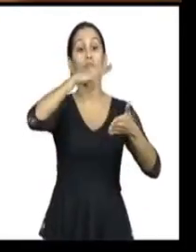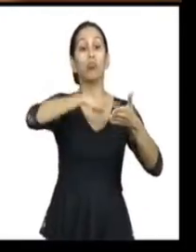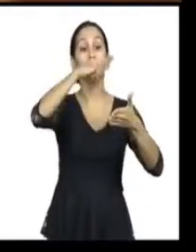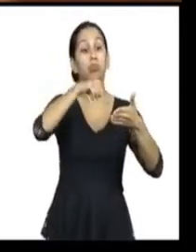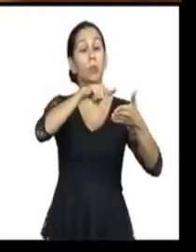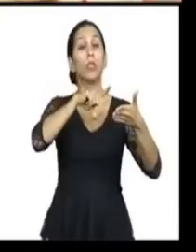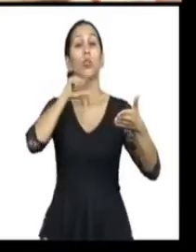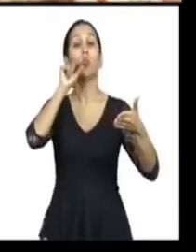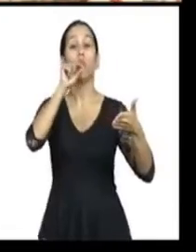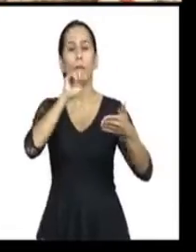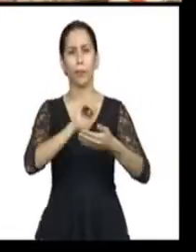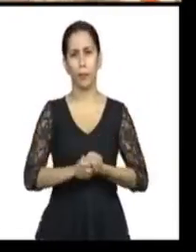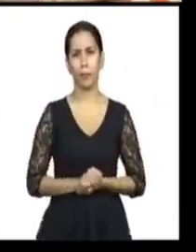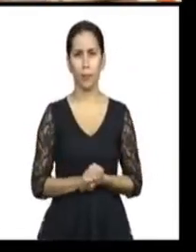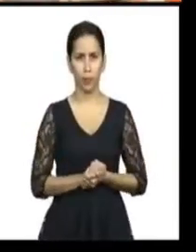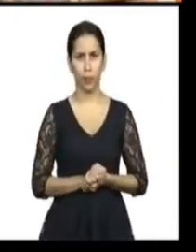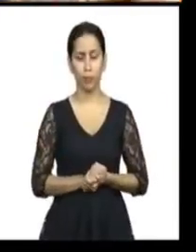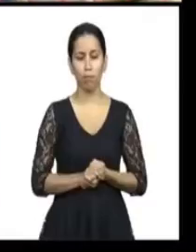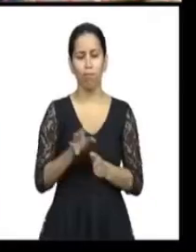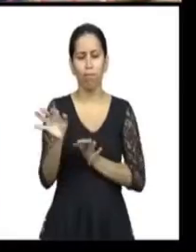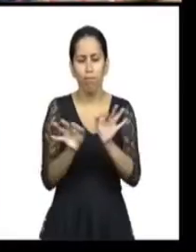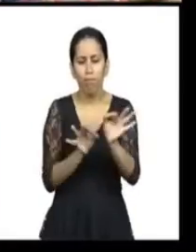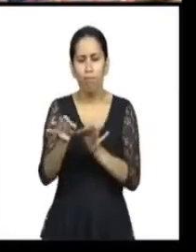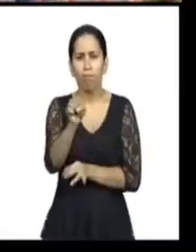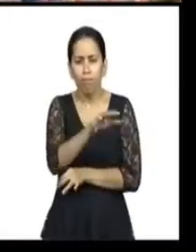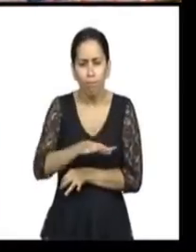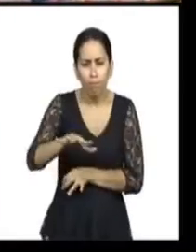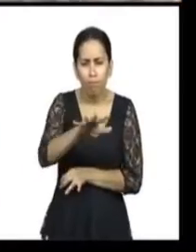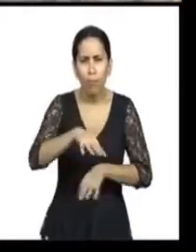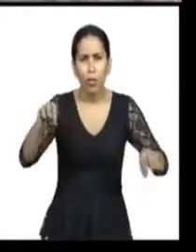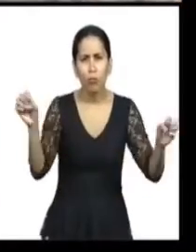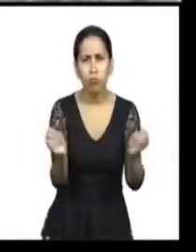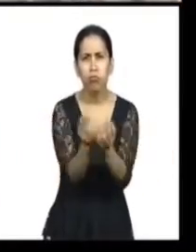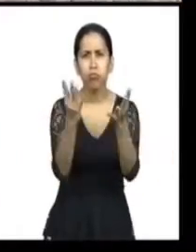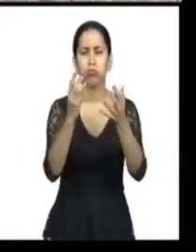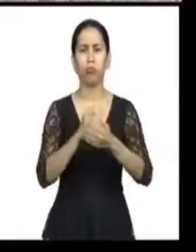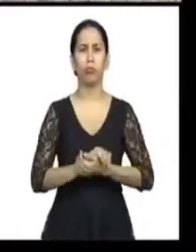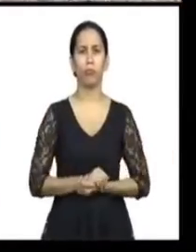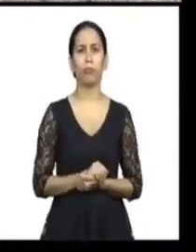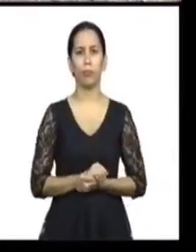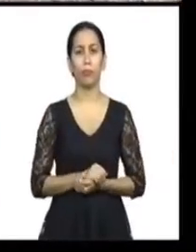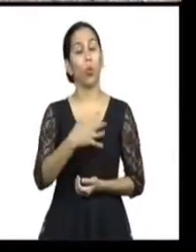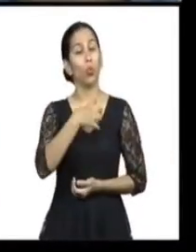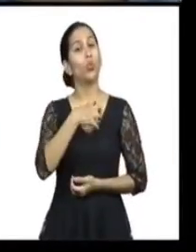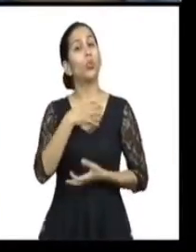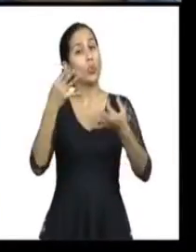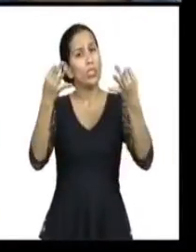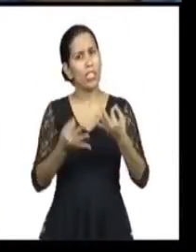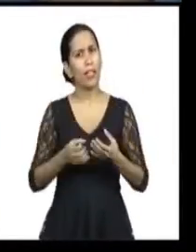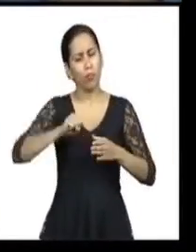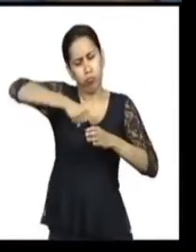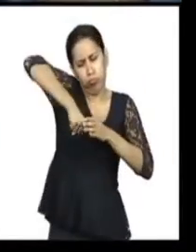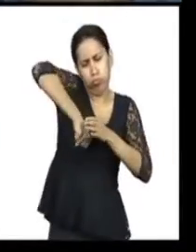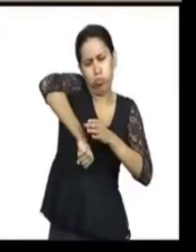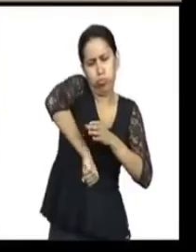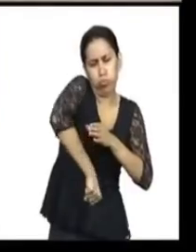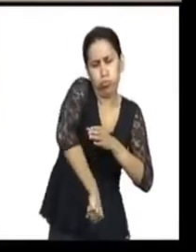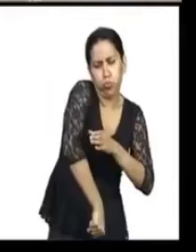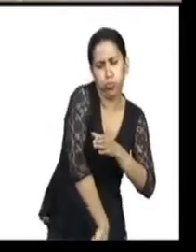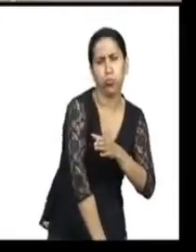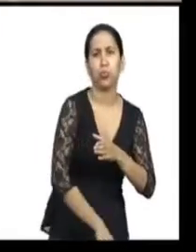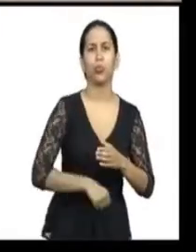plano de fogo, a preparação do local de detonação, a forma segura de perfurar a rocha,